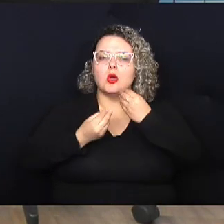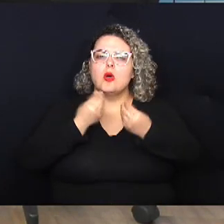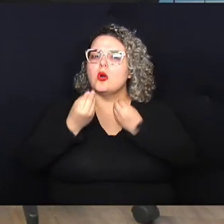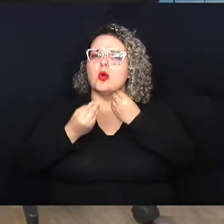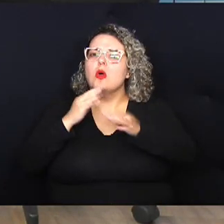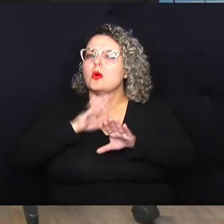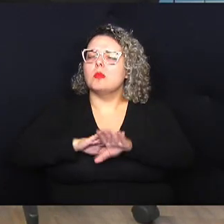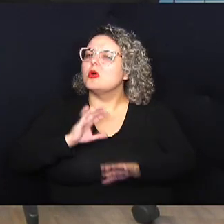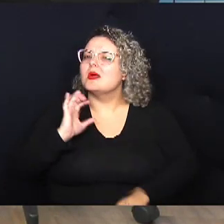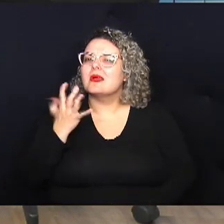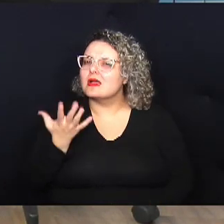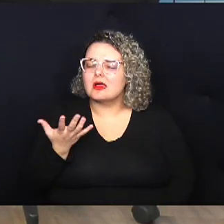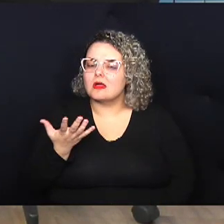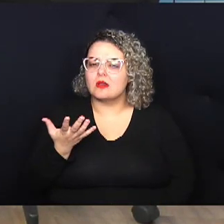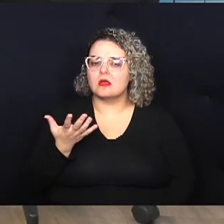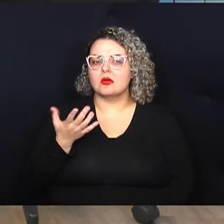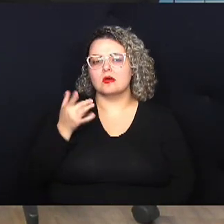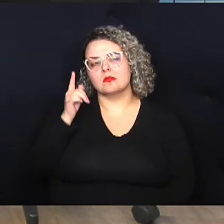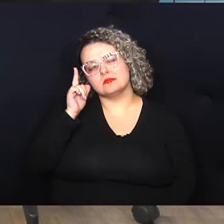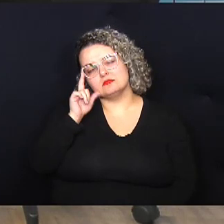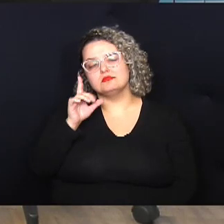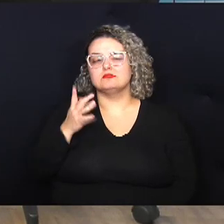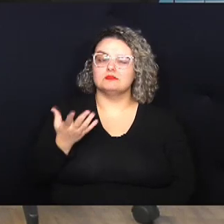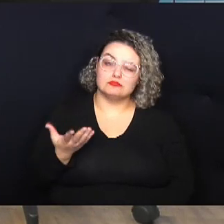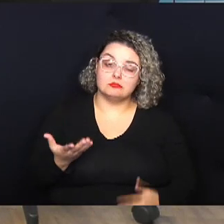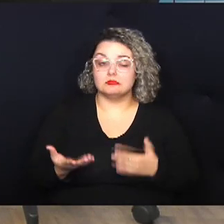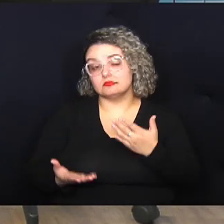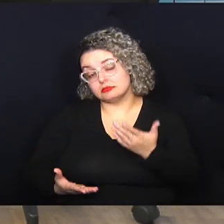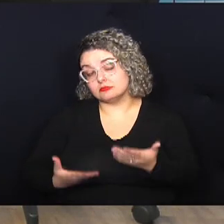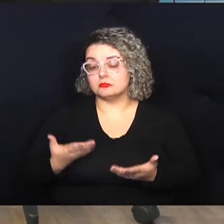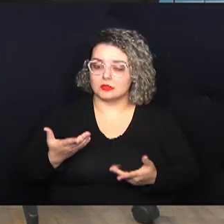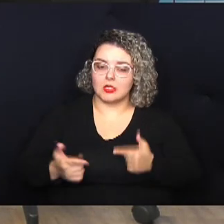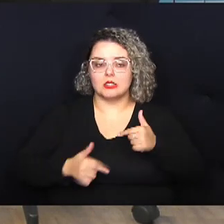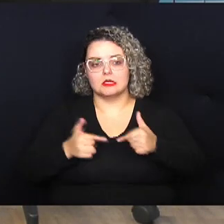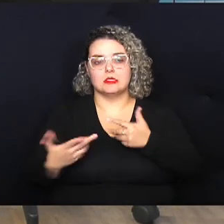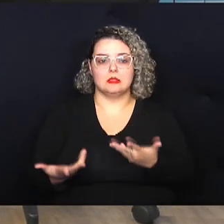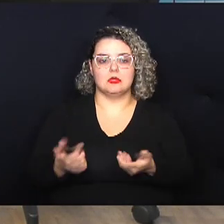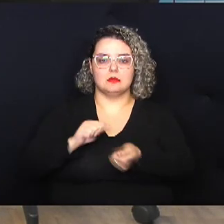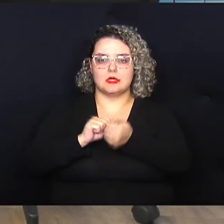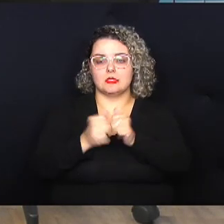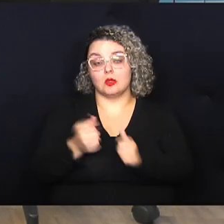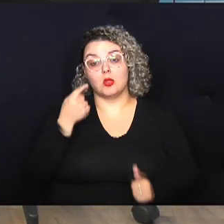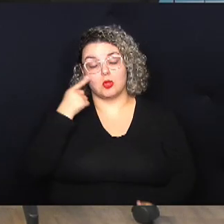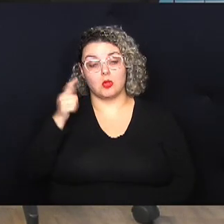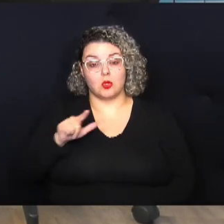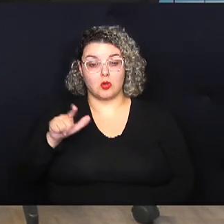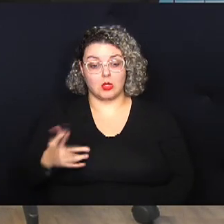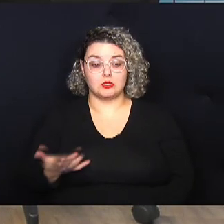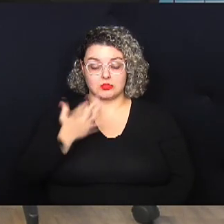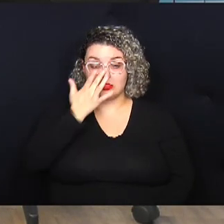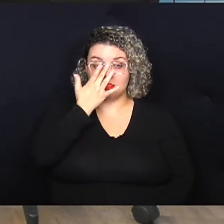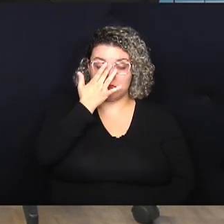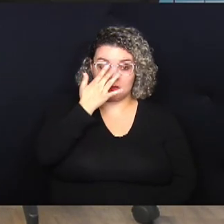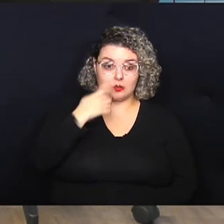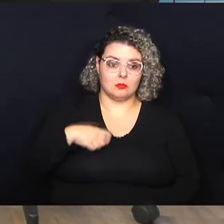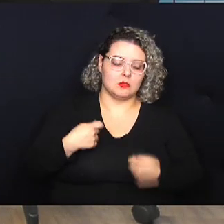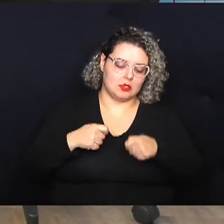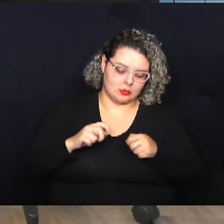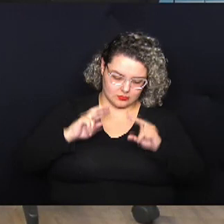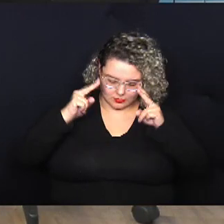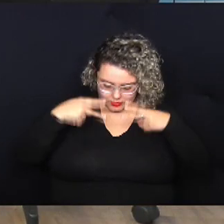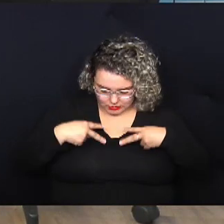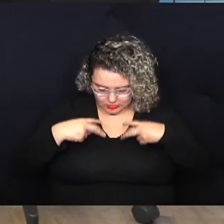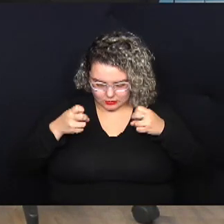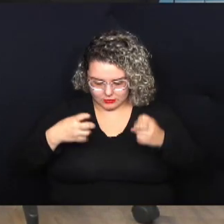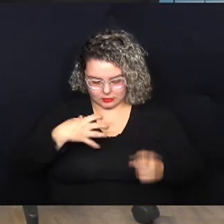funciona e conseguindo trabalhar e me adaptar com essa situação. Claro que a gente precisa buscar o autoconhecimento e